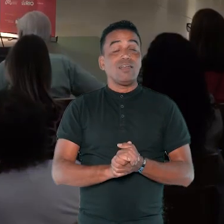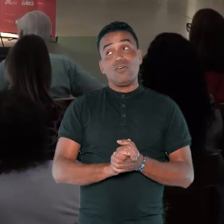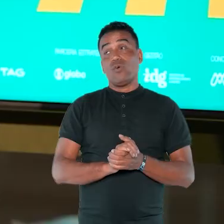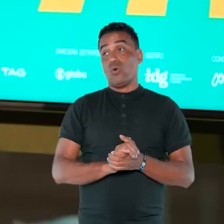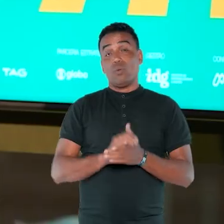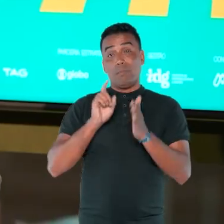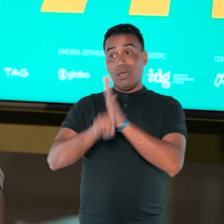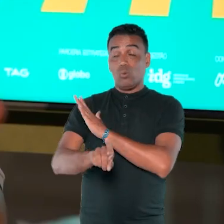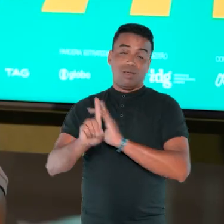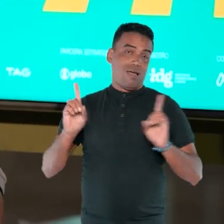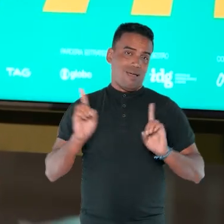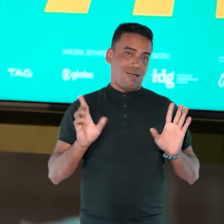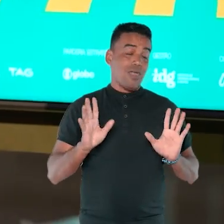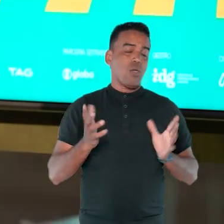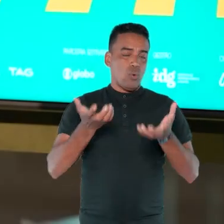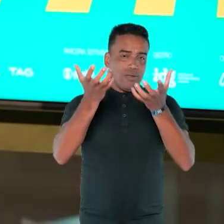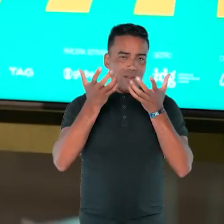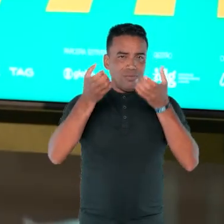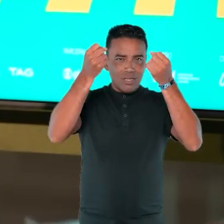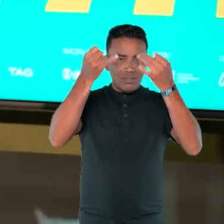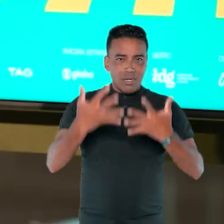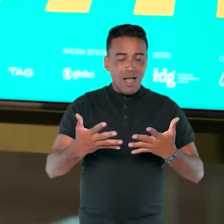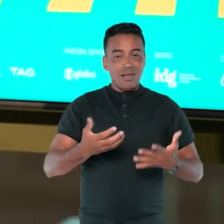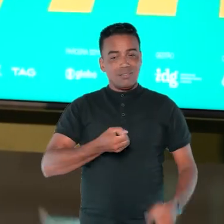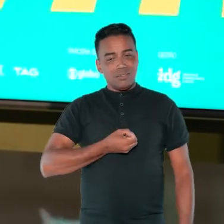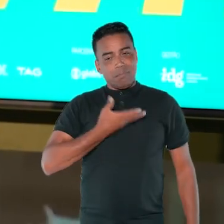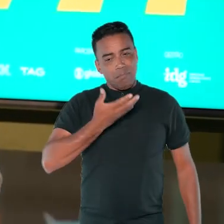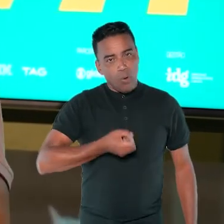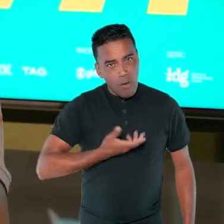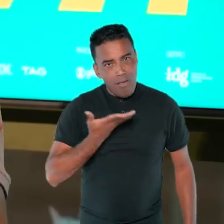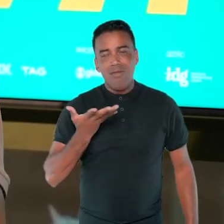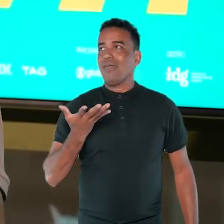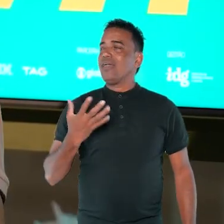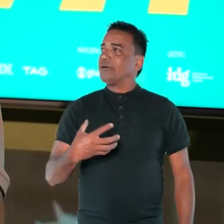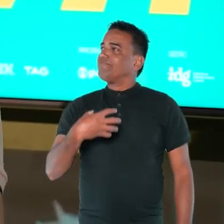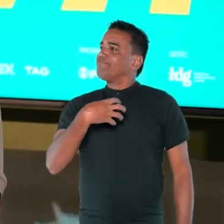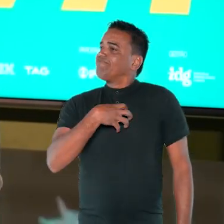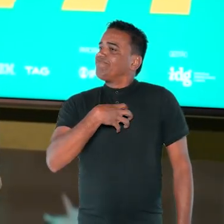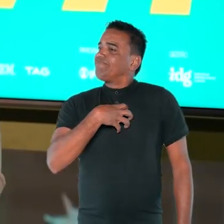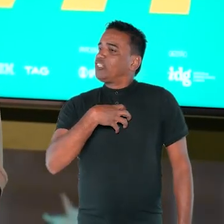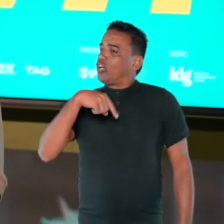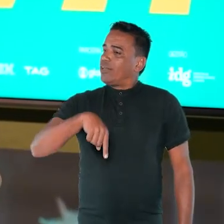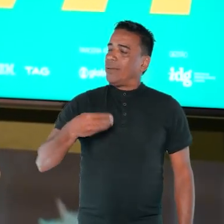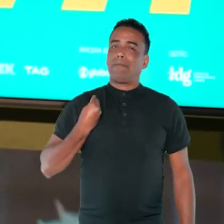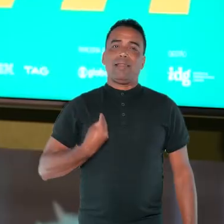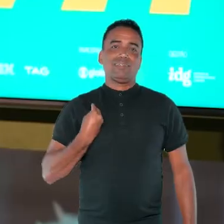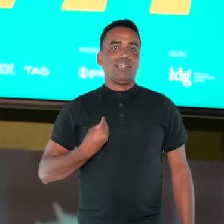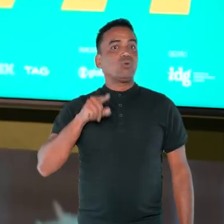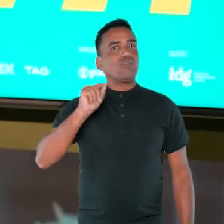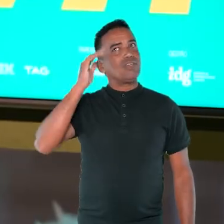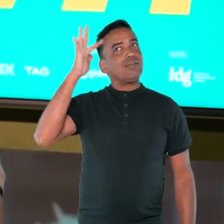fazer perguntas. Queria que você falasse do poema, falasse como é que você está se sentindo aqui, o que você imaginou